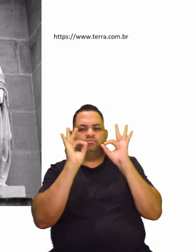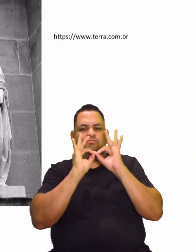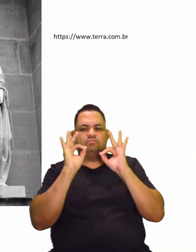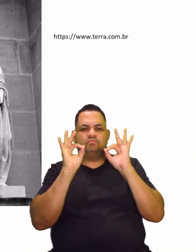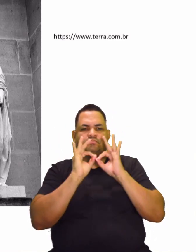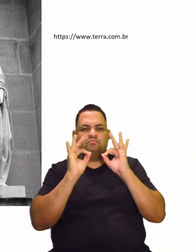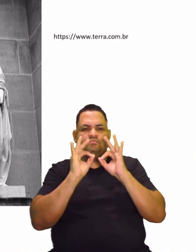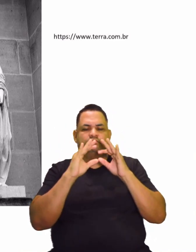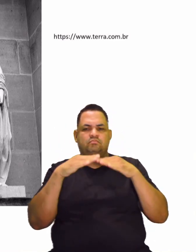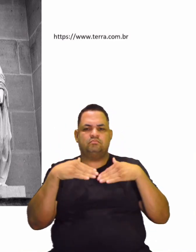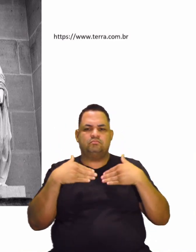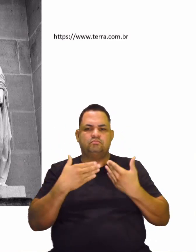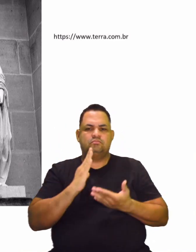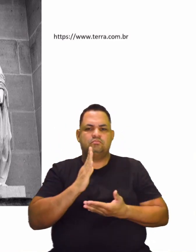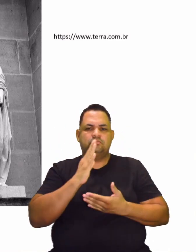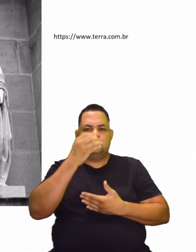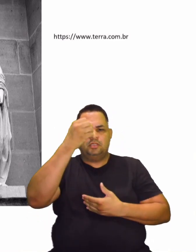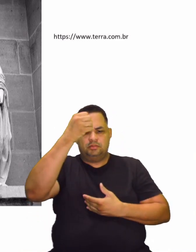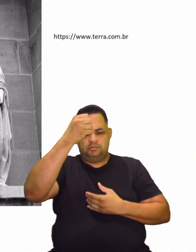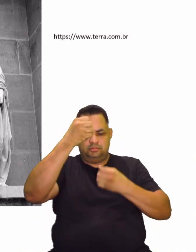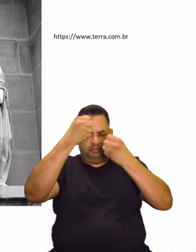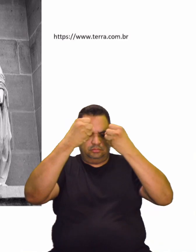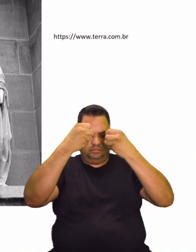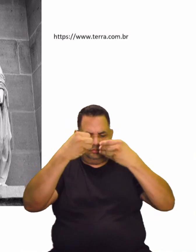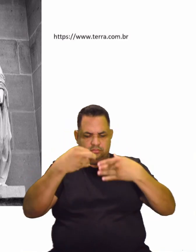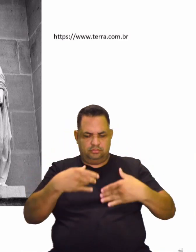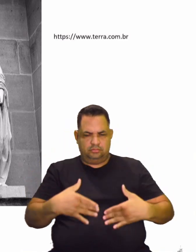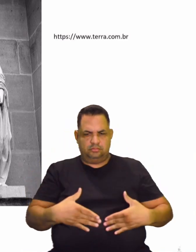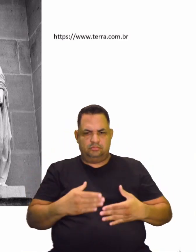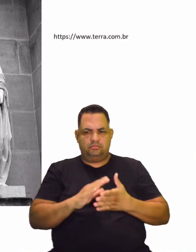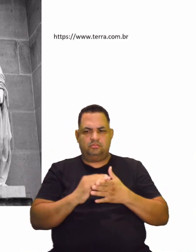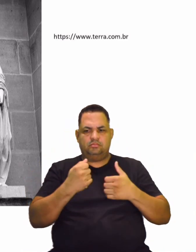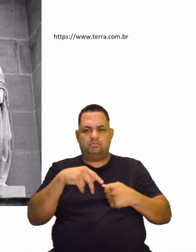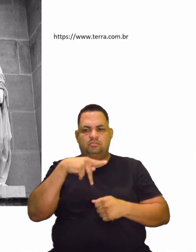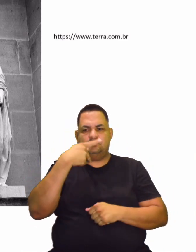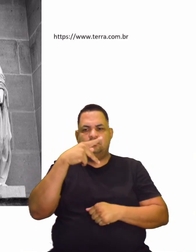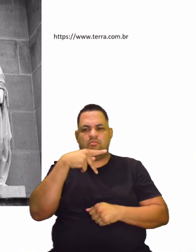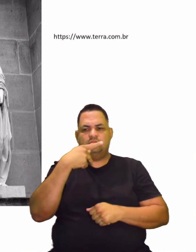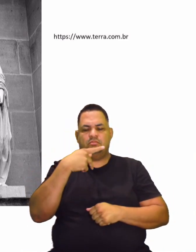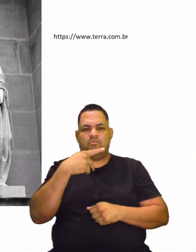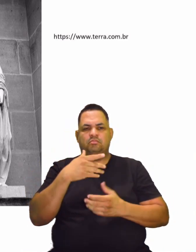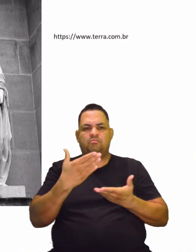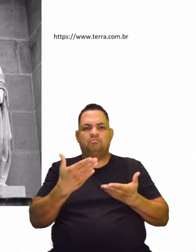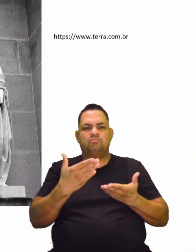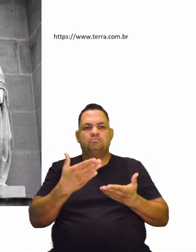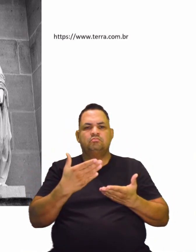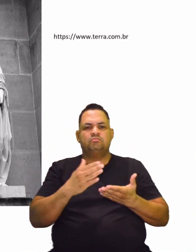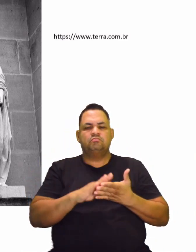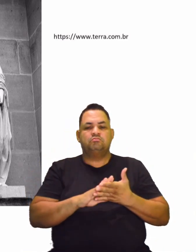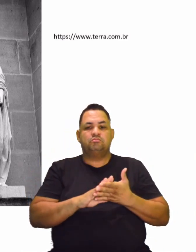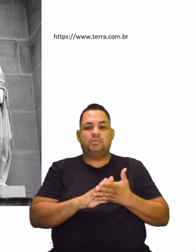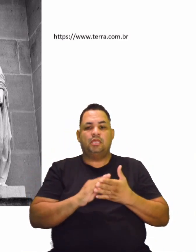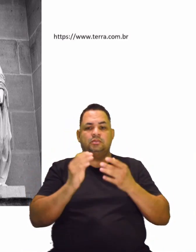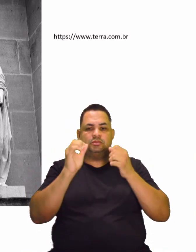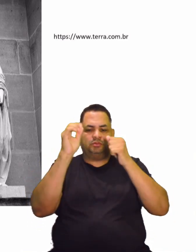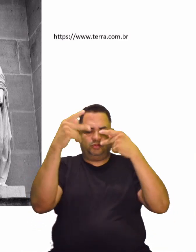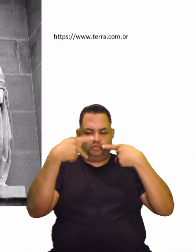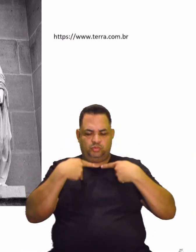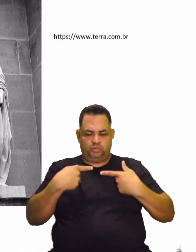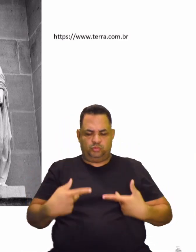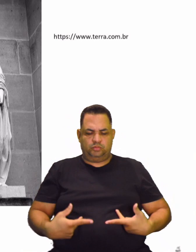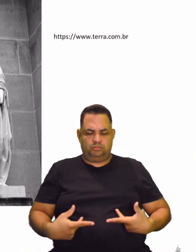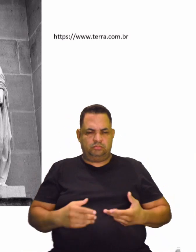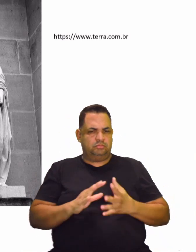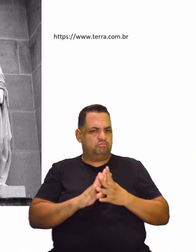Então, como eu já comentei com vocês, podemos dizer que nem sempre esses corpos, né, eram